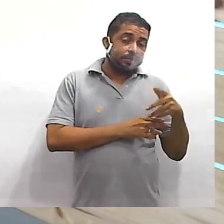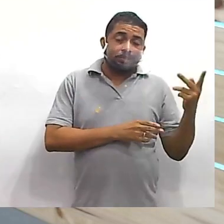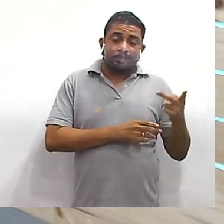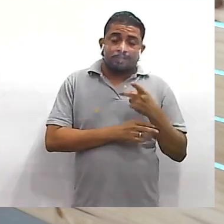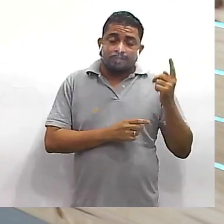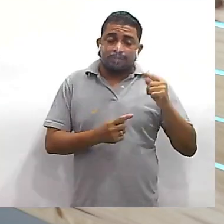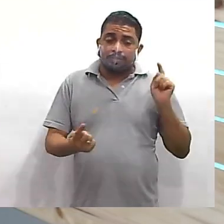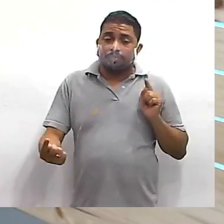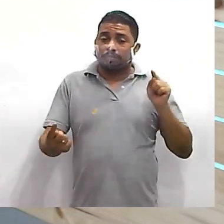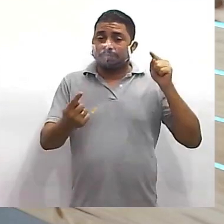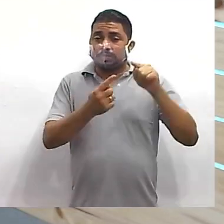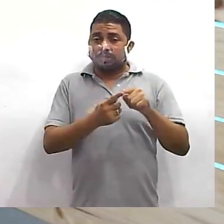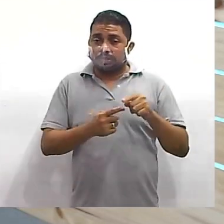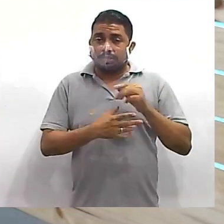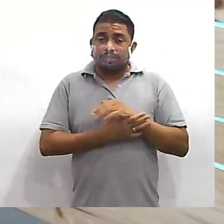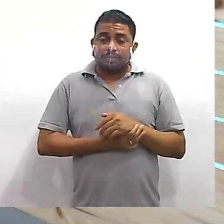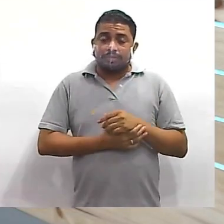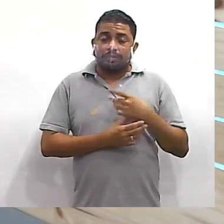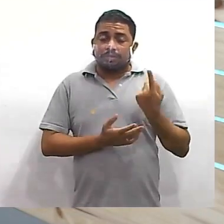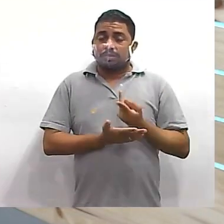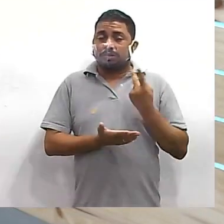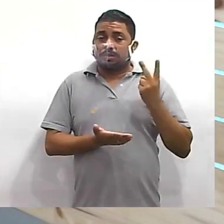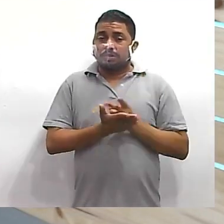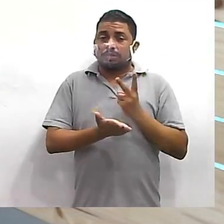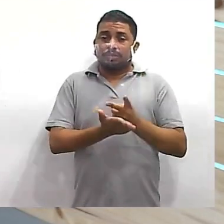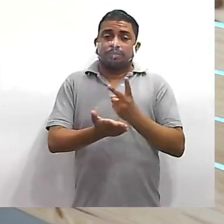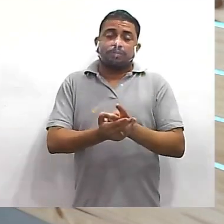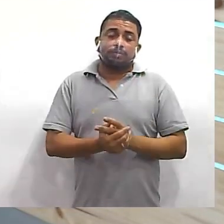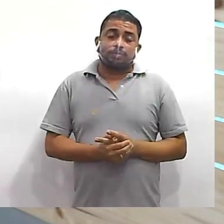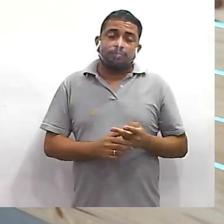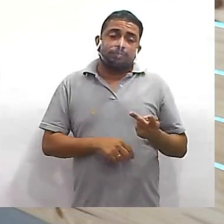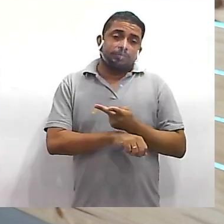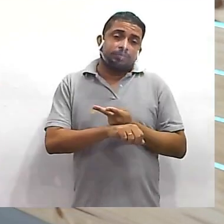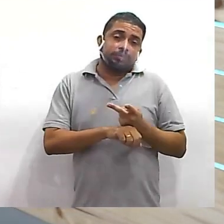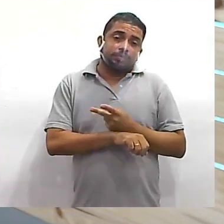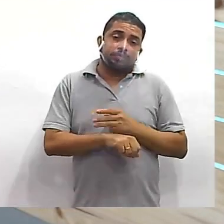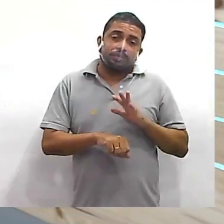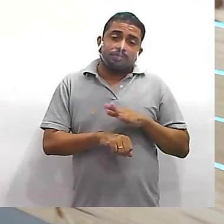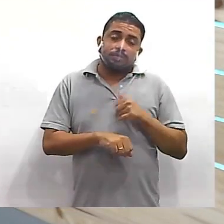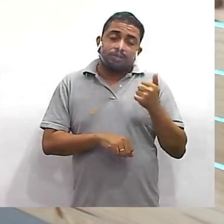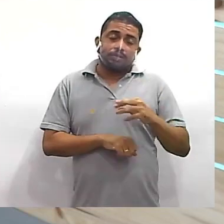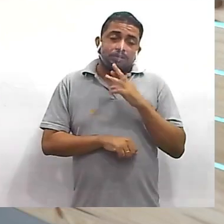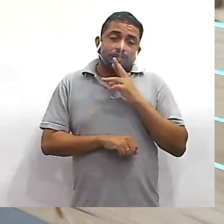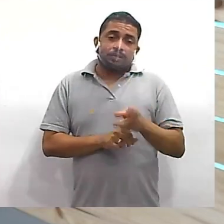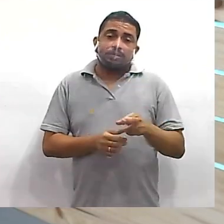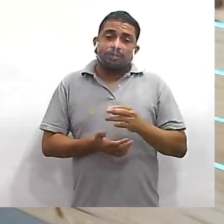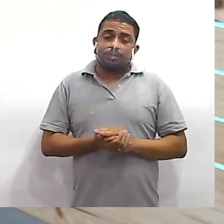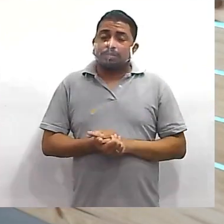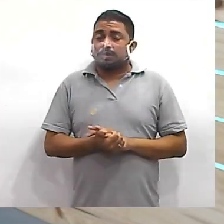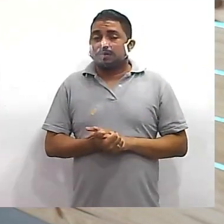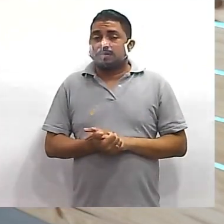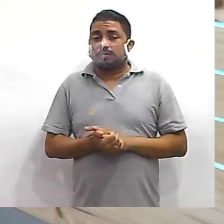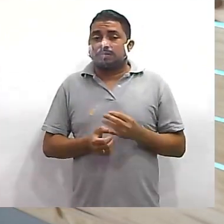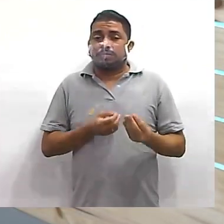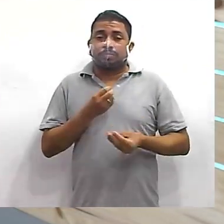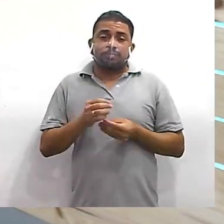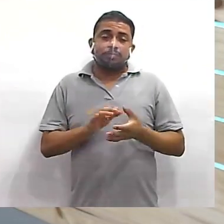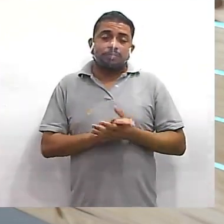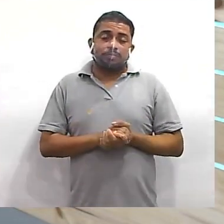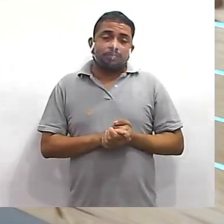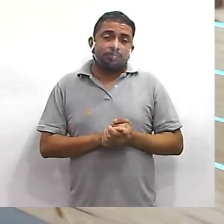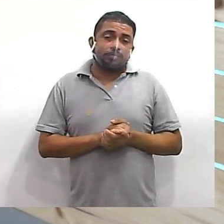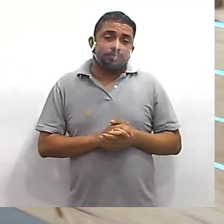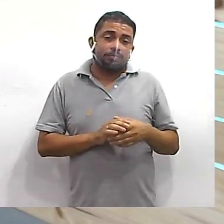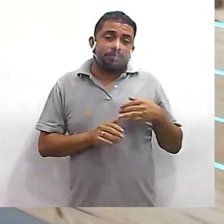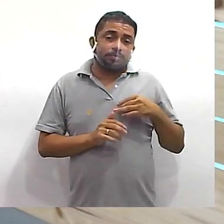um objetivo, né, da gente sempre buscar o melhor resultado. E como eu posso buscar o melhor resultado? Eu só posso